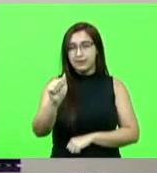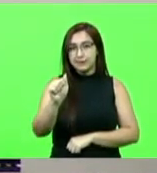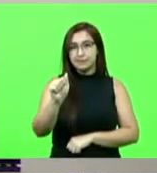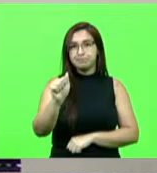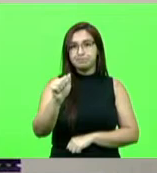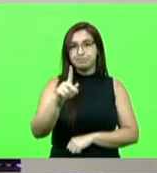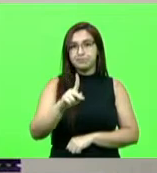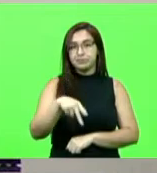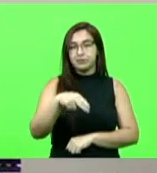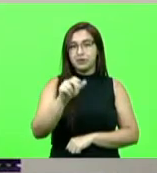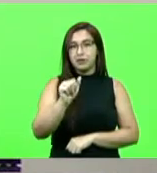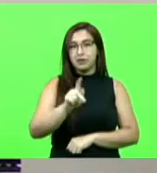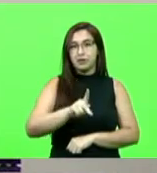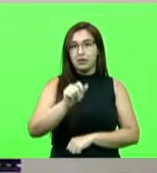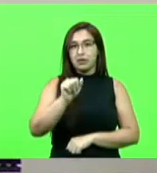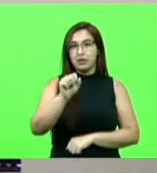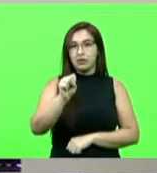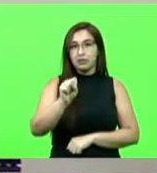que